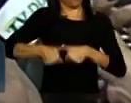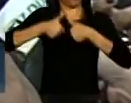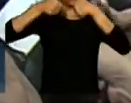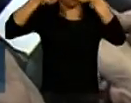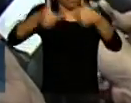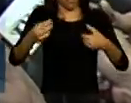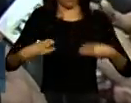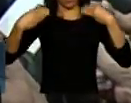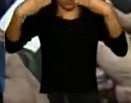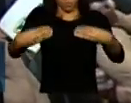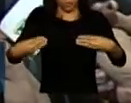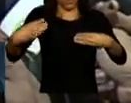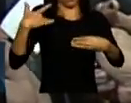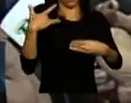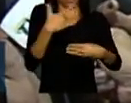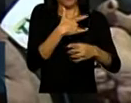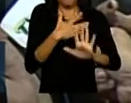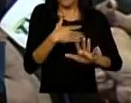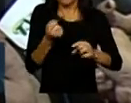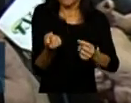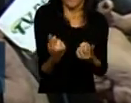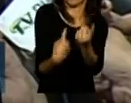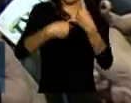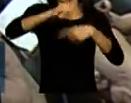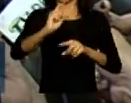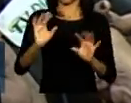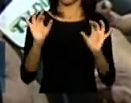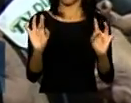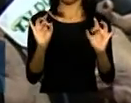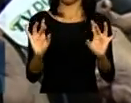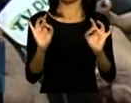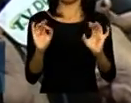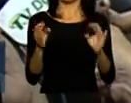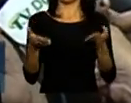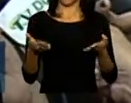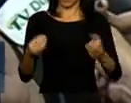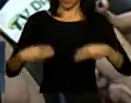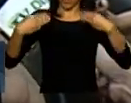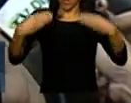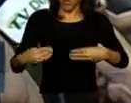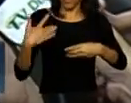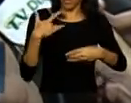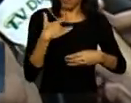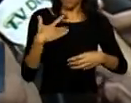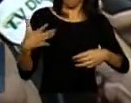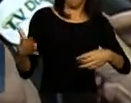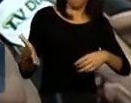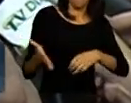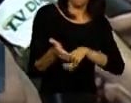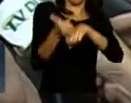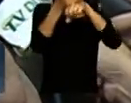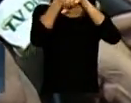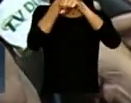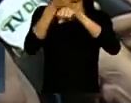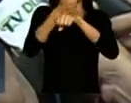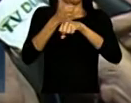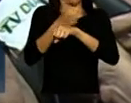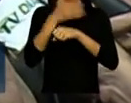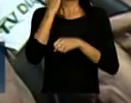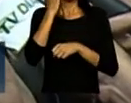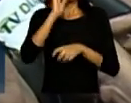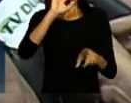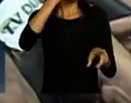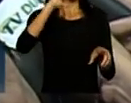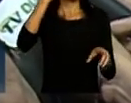ações do Ministério mas para dar saltos de qualidade do ministério fazer o Ministério da Saúde ser cada vez melhor com maior capacidade de enfrentar